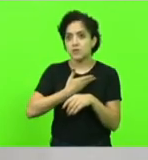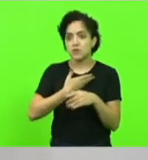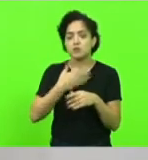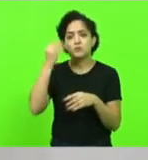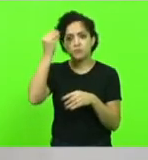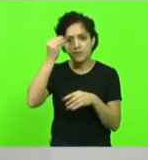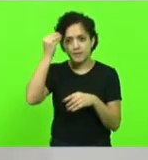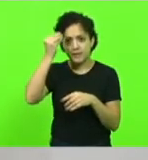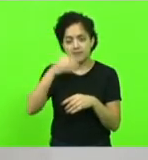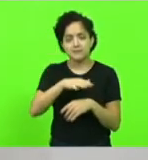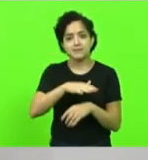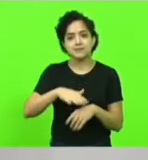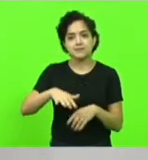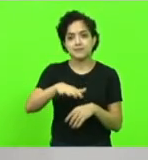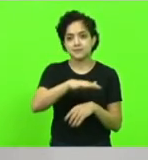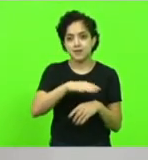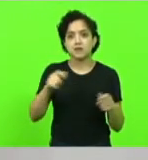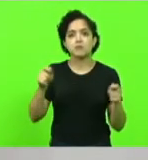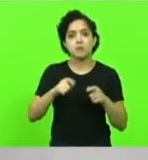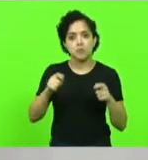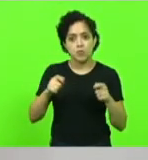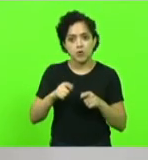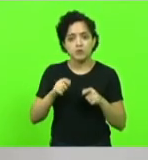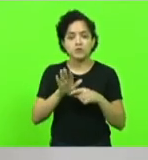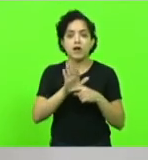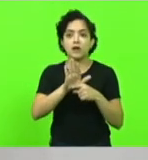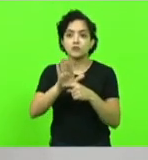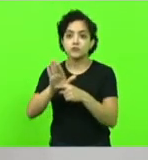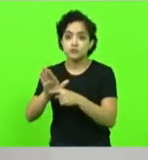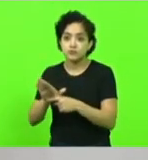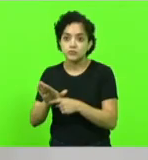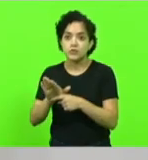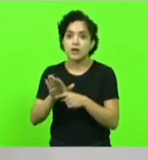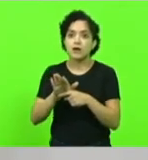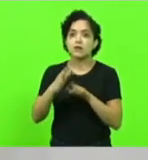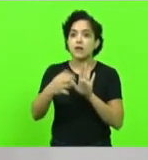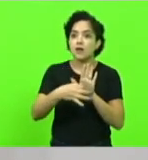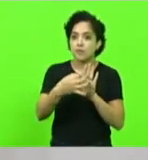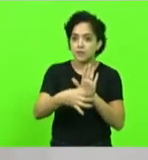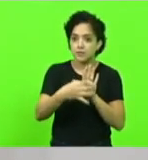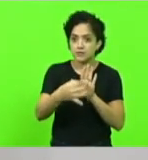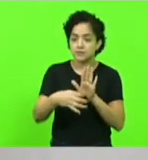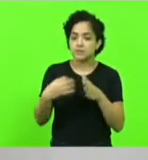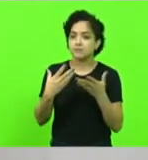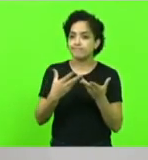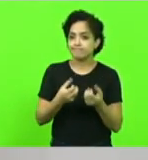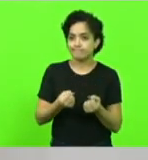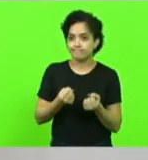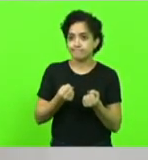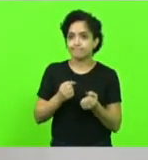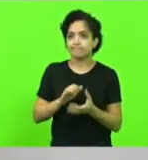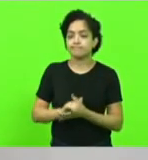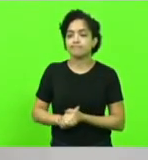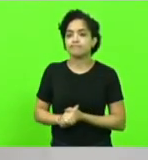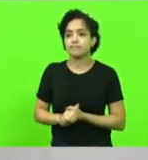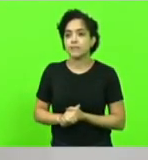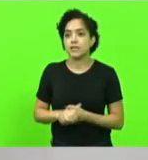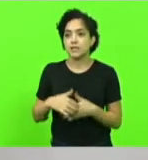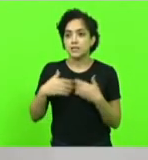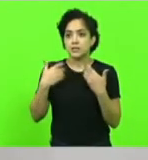experiência do que eu na agricultura, possam se envolver, dar o seu parecer e assumir essa causa junto conosco. No